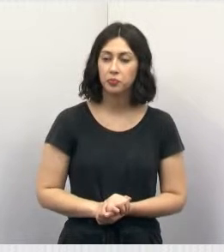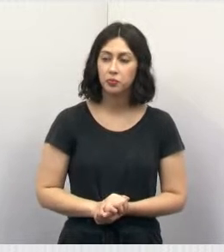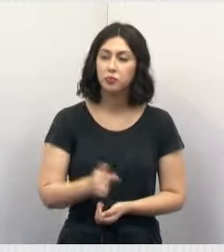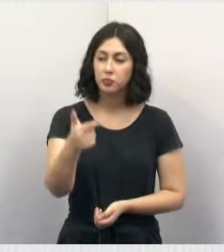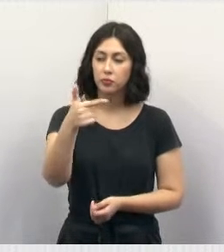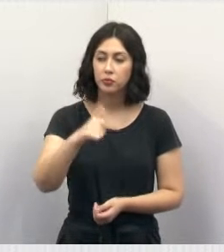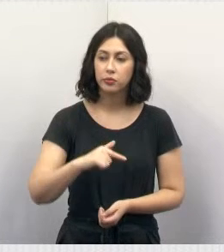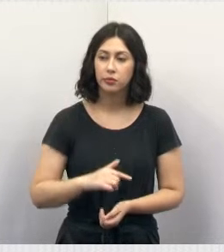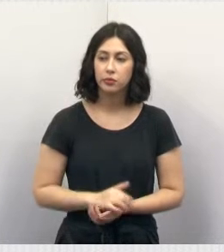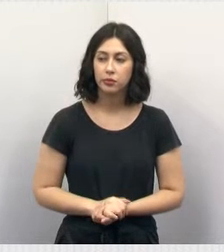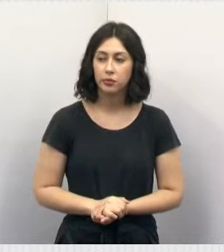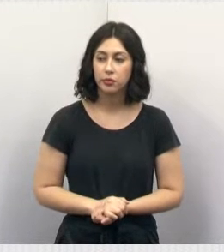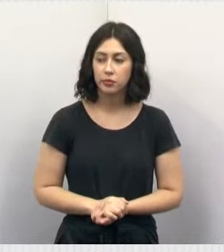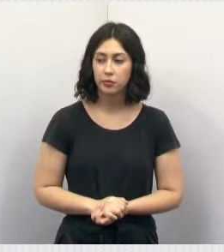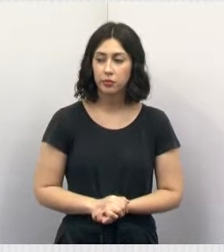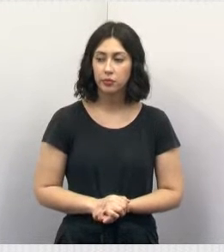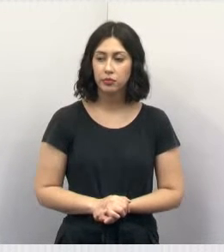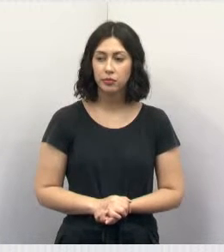Próximo.